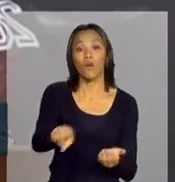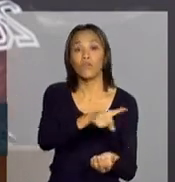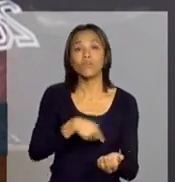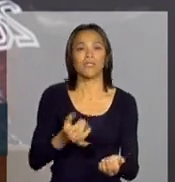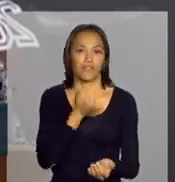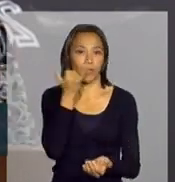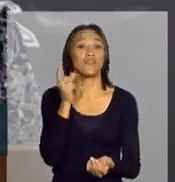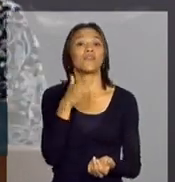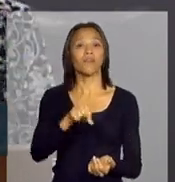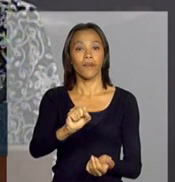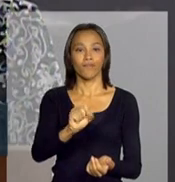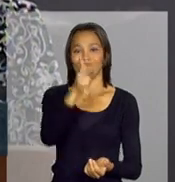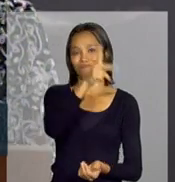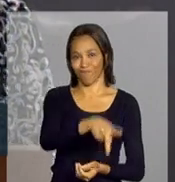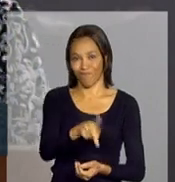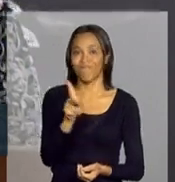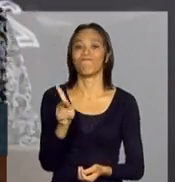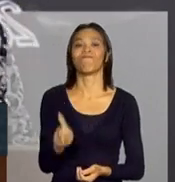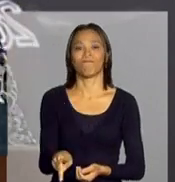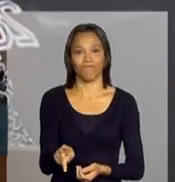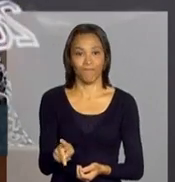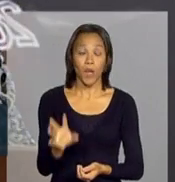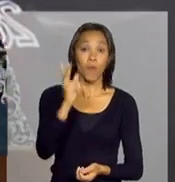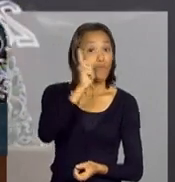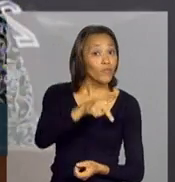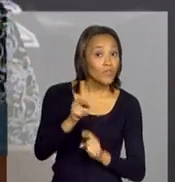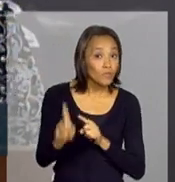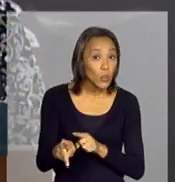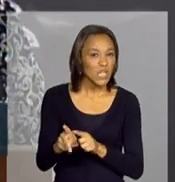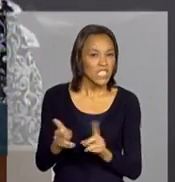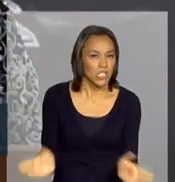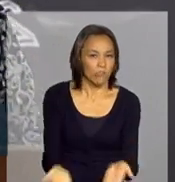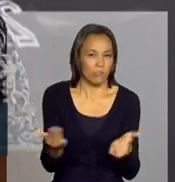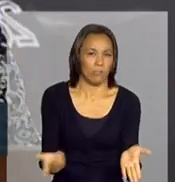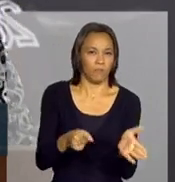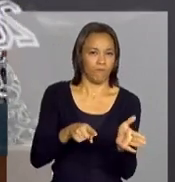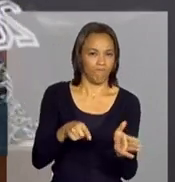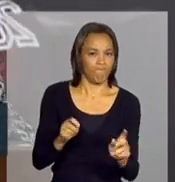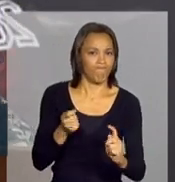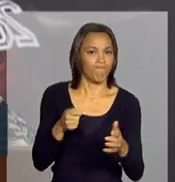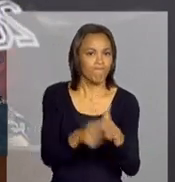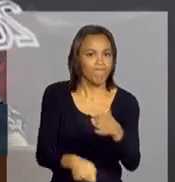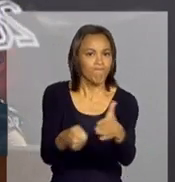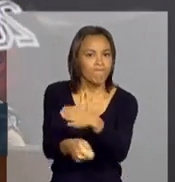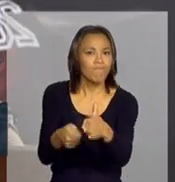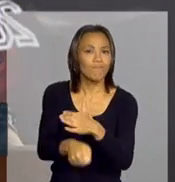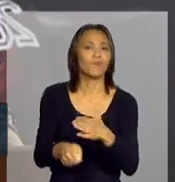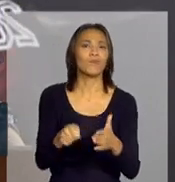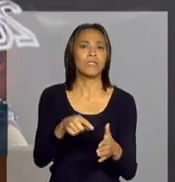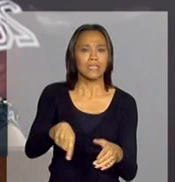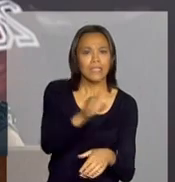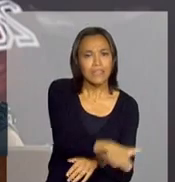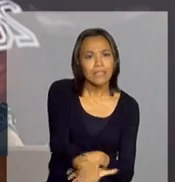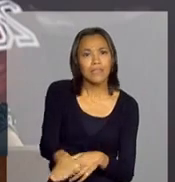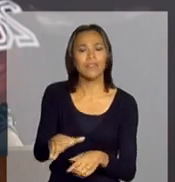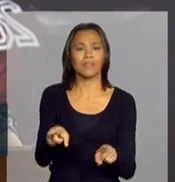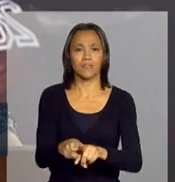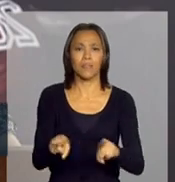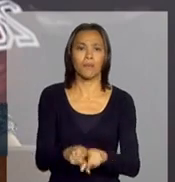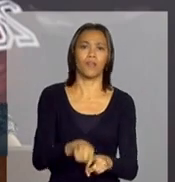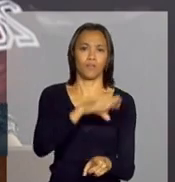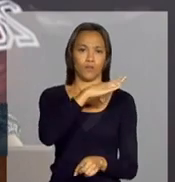dos educadores educadores que instiguem nossas crianças e nas